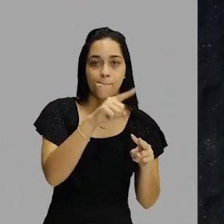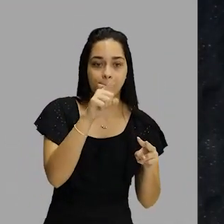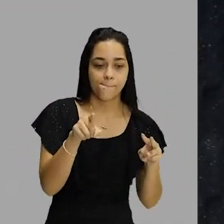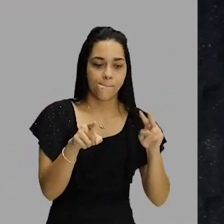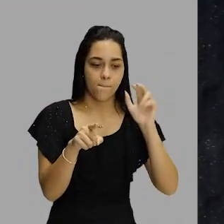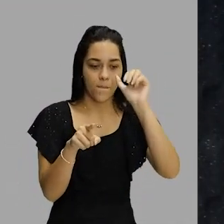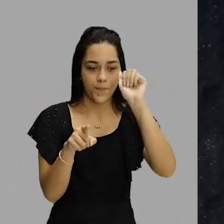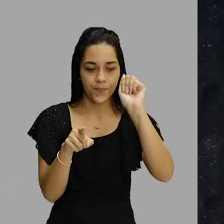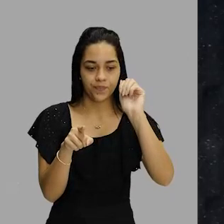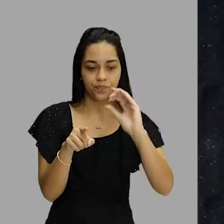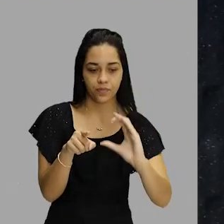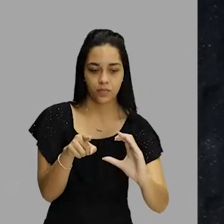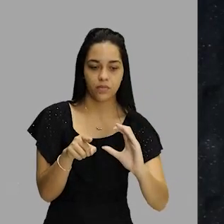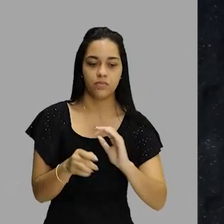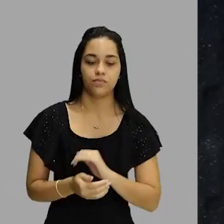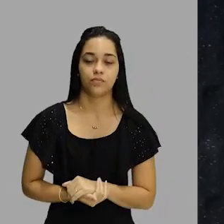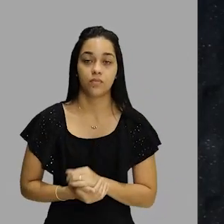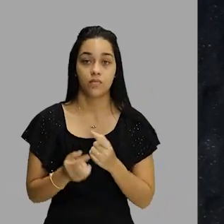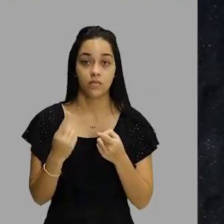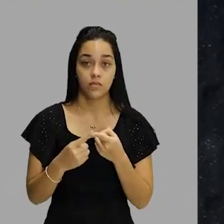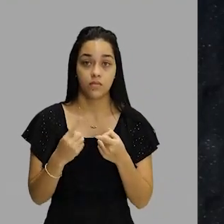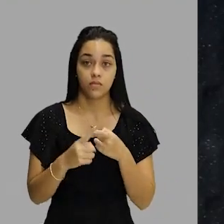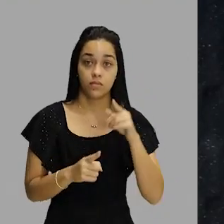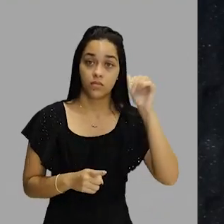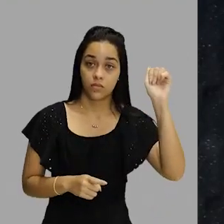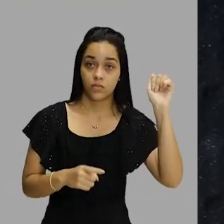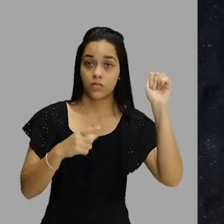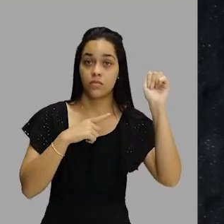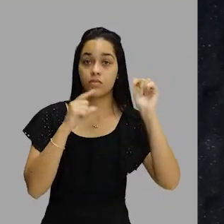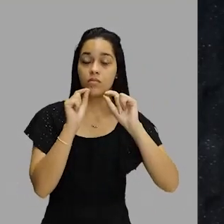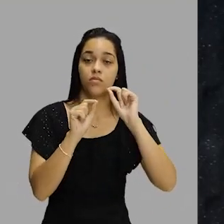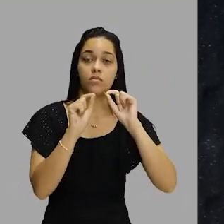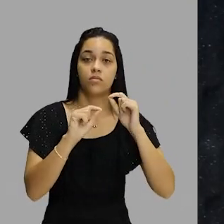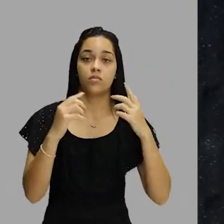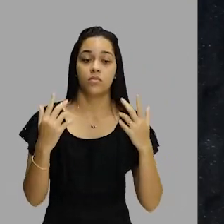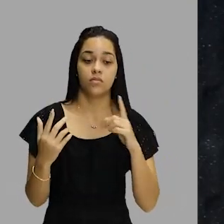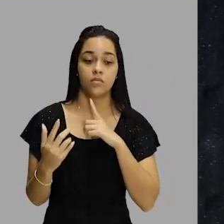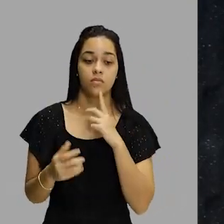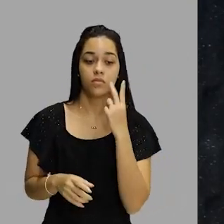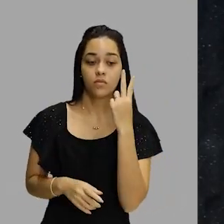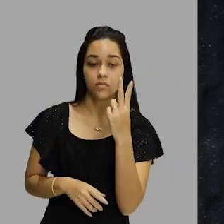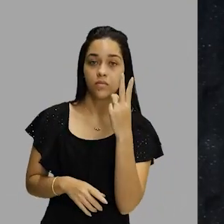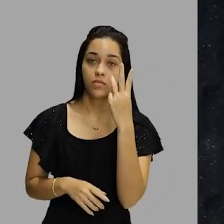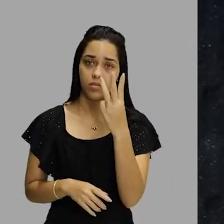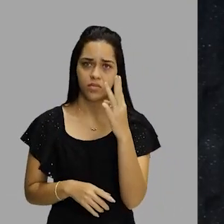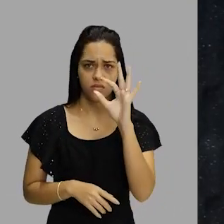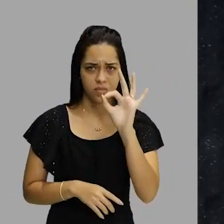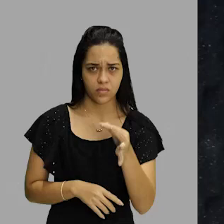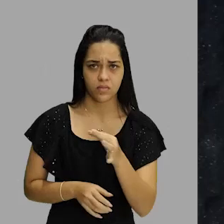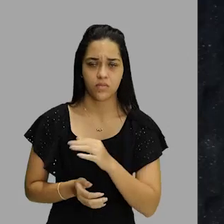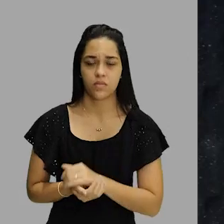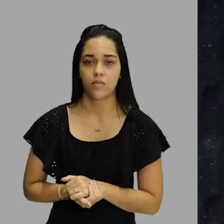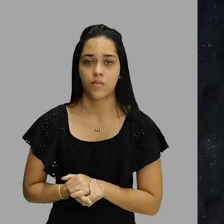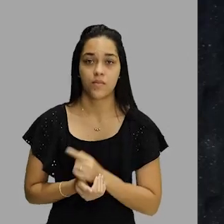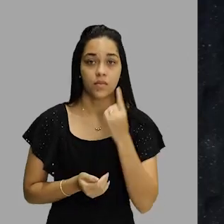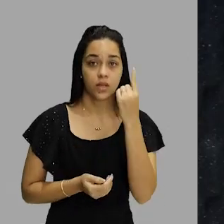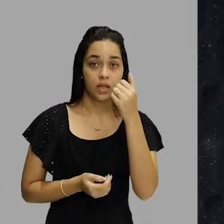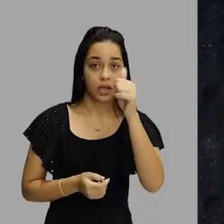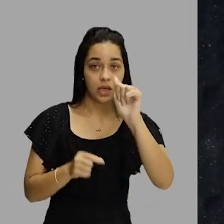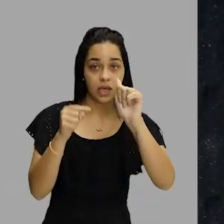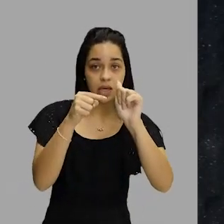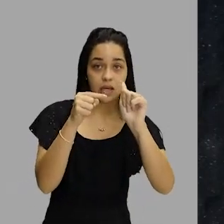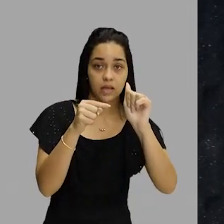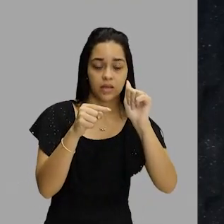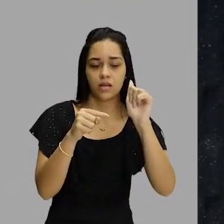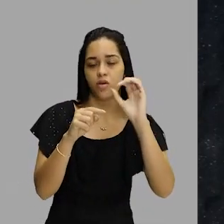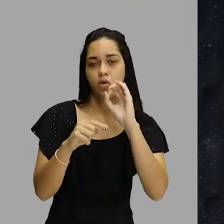letra A e a letra C, porque a letra A só leva em consideração que a 2 e a 3 está correta, e a letra C diz que